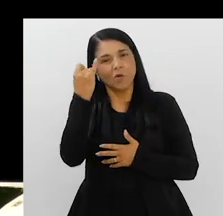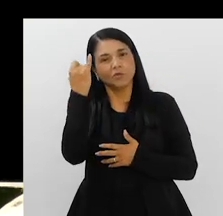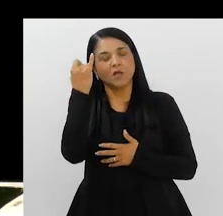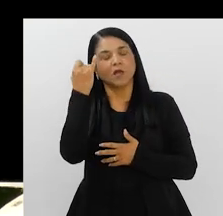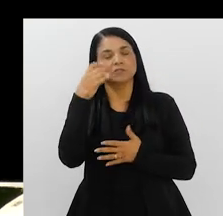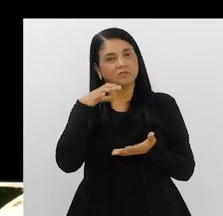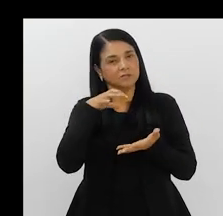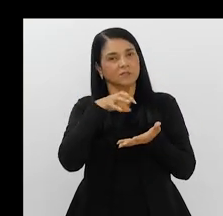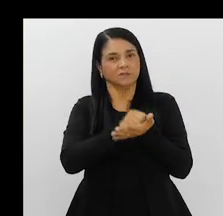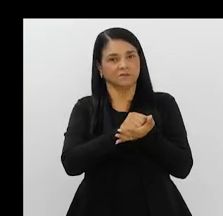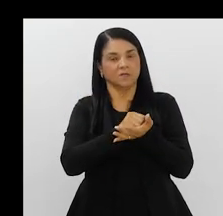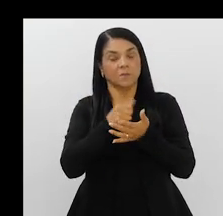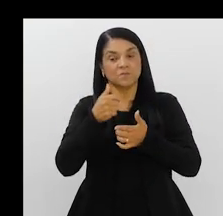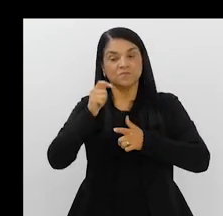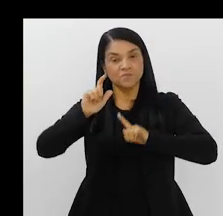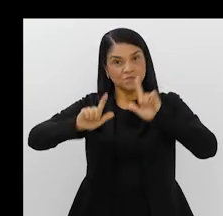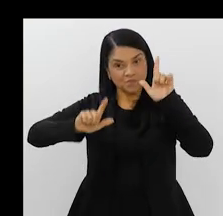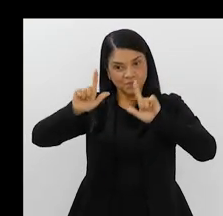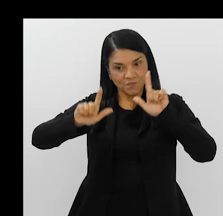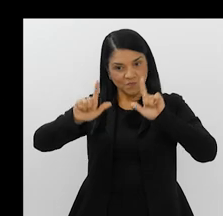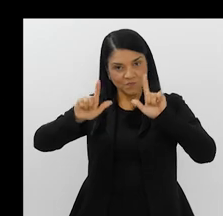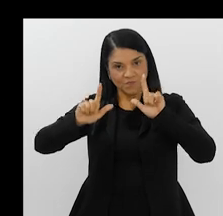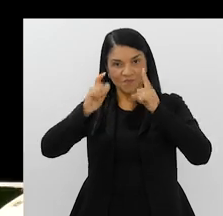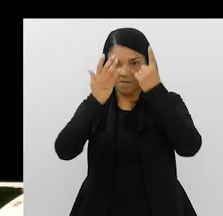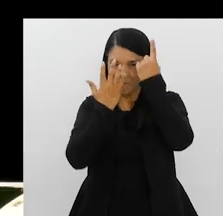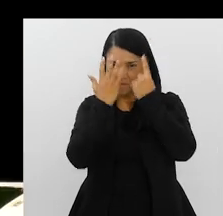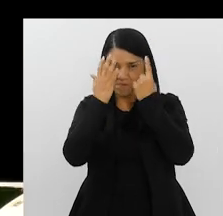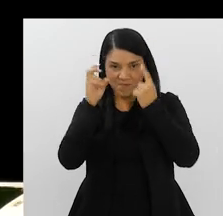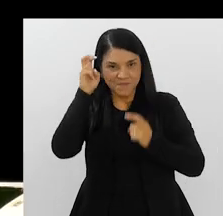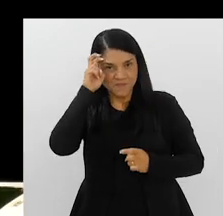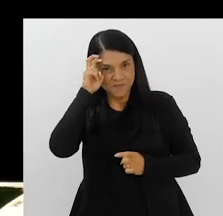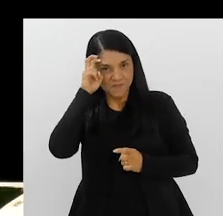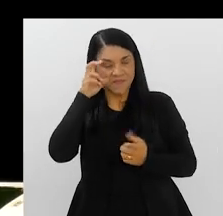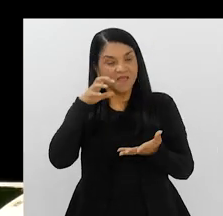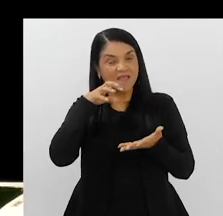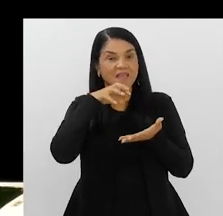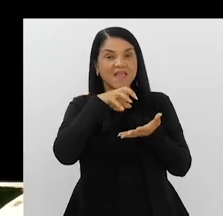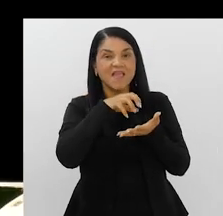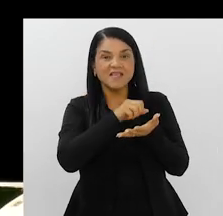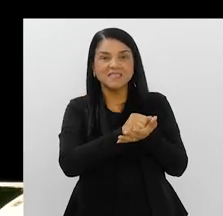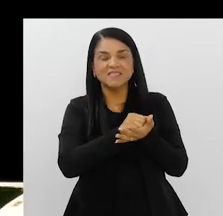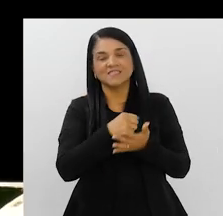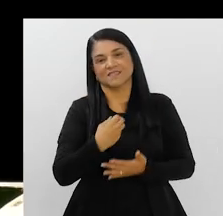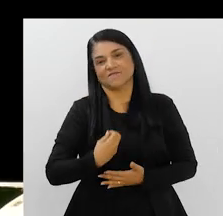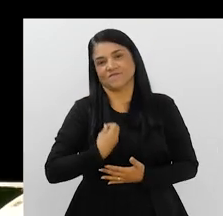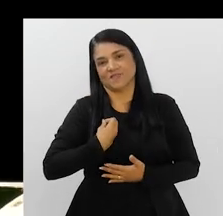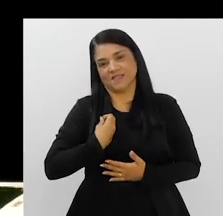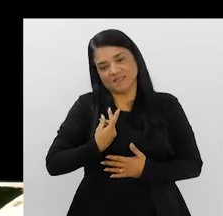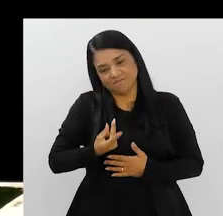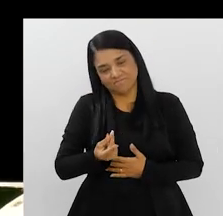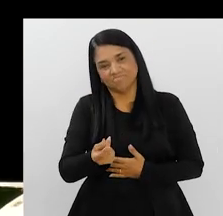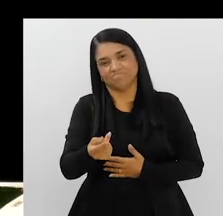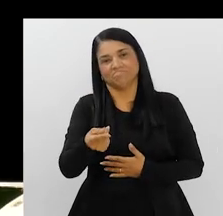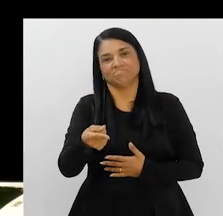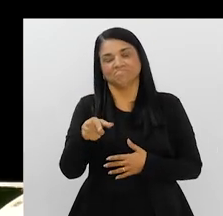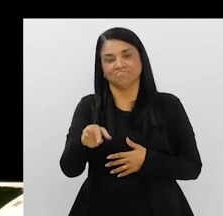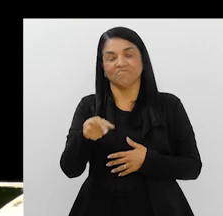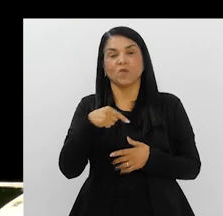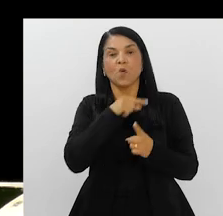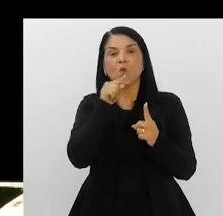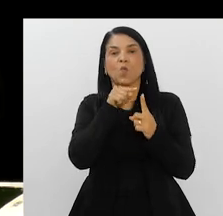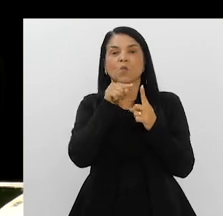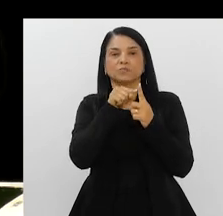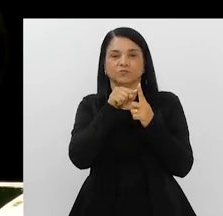isso. Porque o nosso programa, ele fica, vai ficar registrado para a vida. E o nosso programa tem como